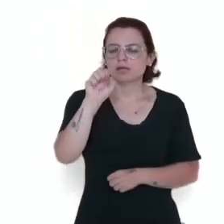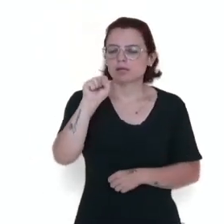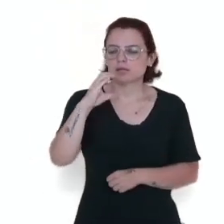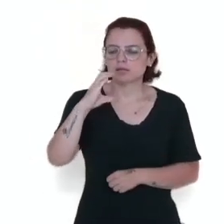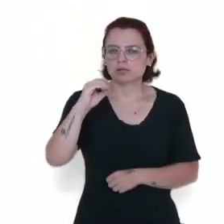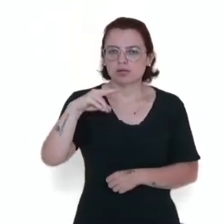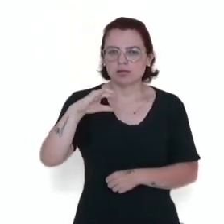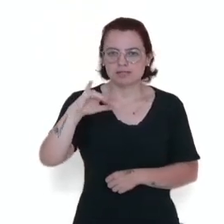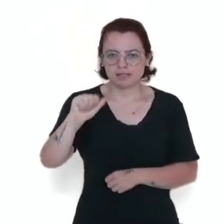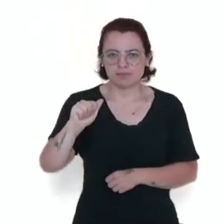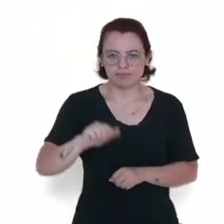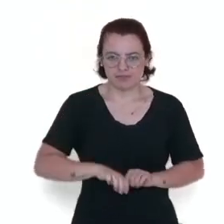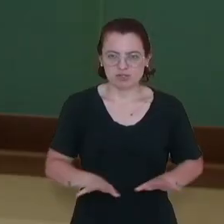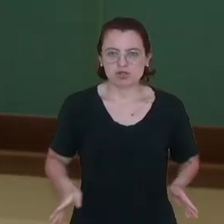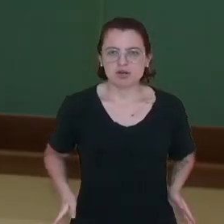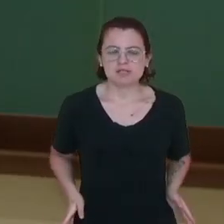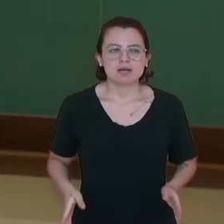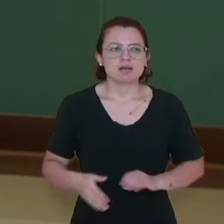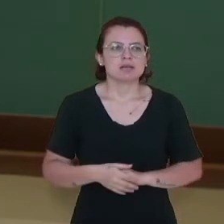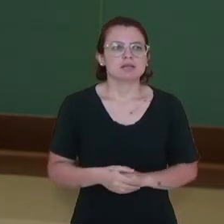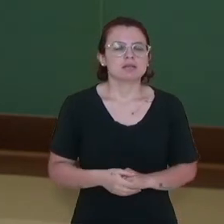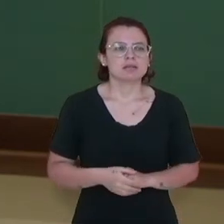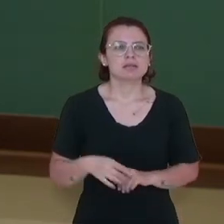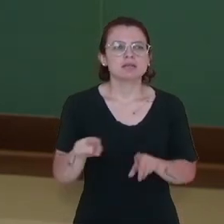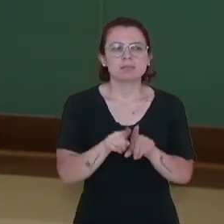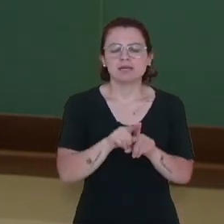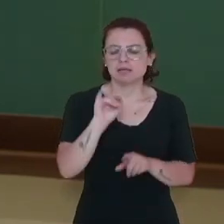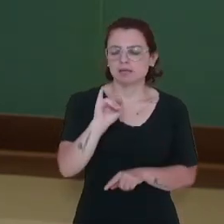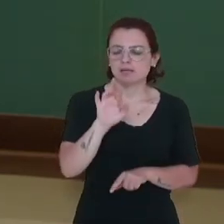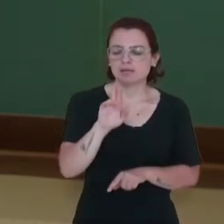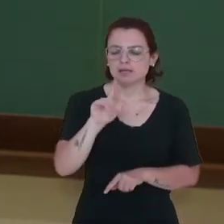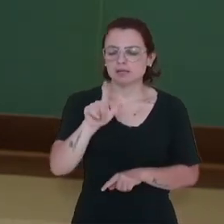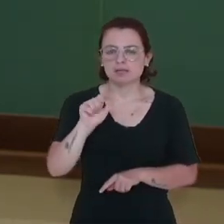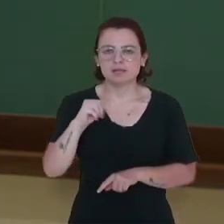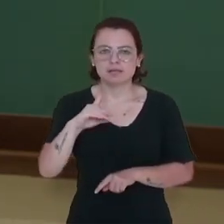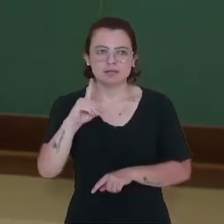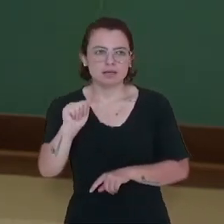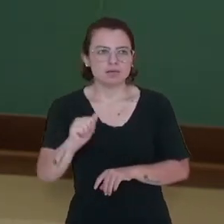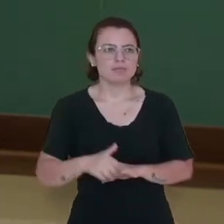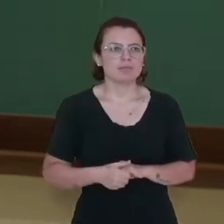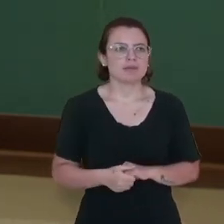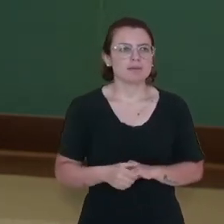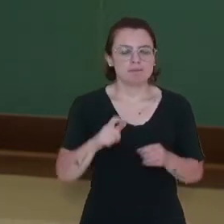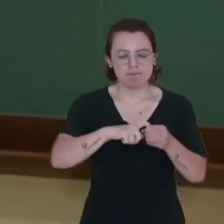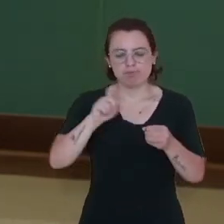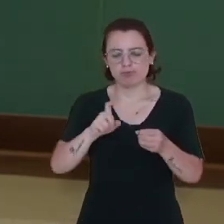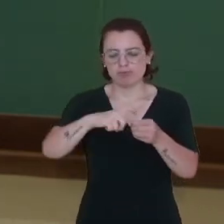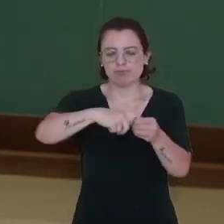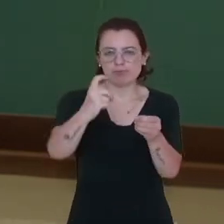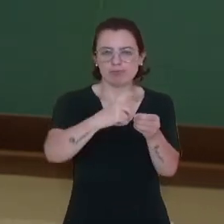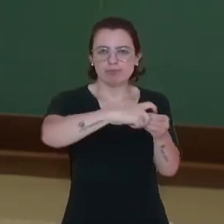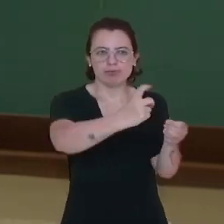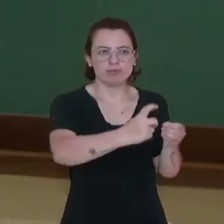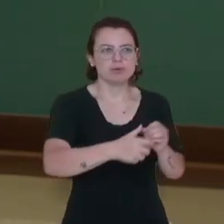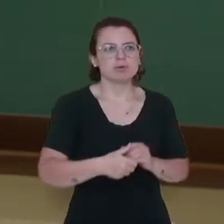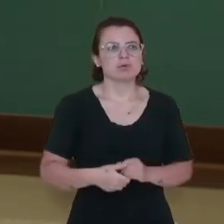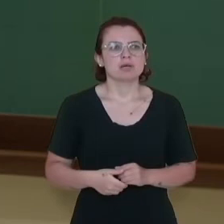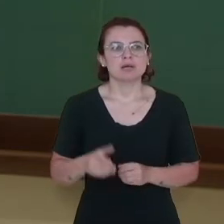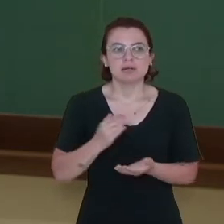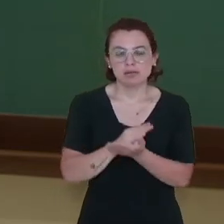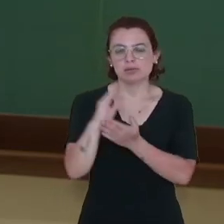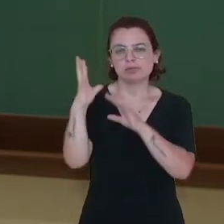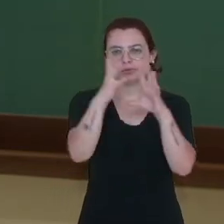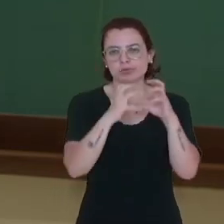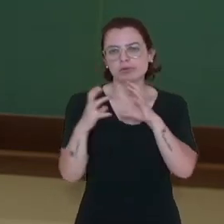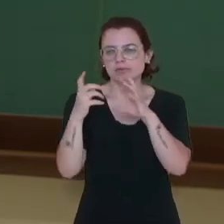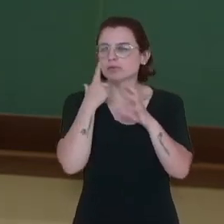então a Irlanda do Norte. Assim como também o país de Gales, né? Aí temos também o conflito ali, ó, na região